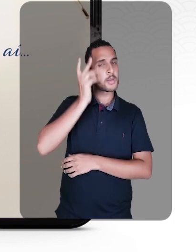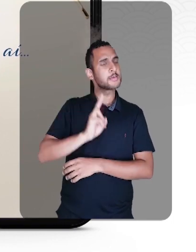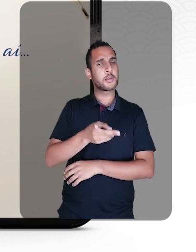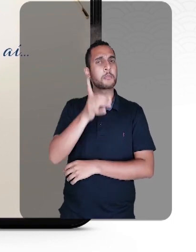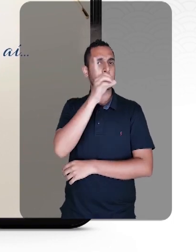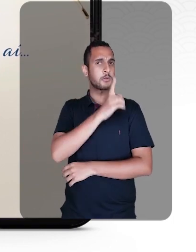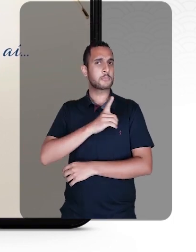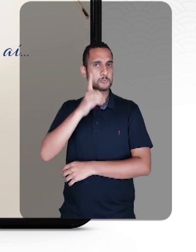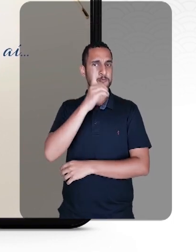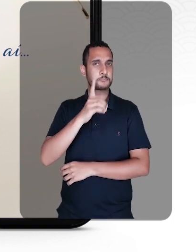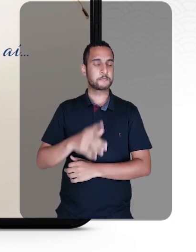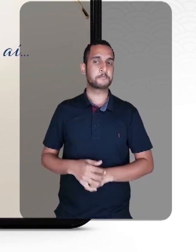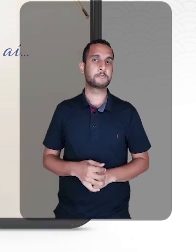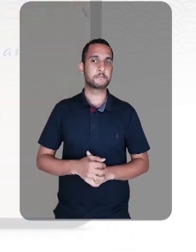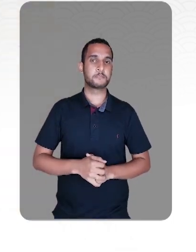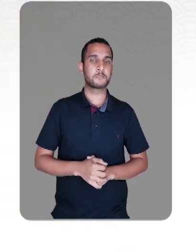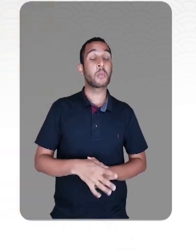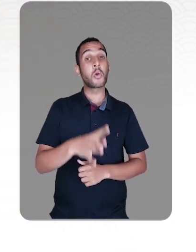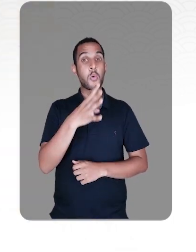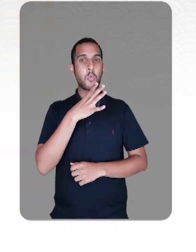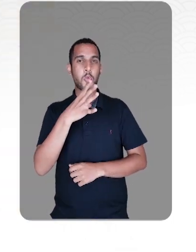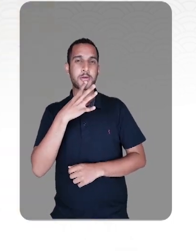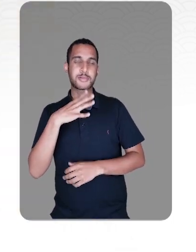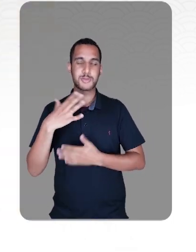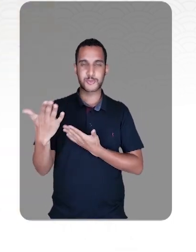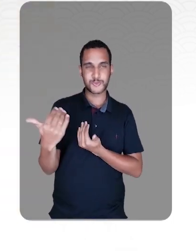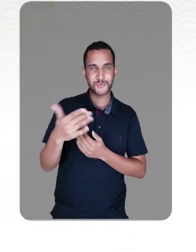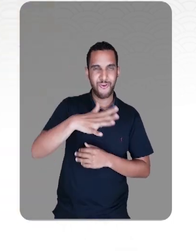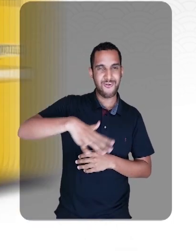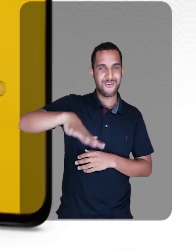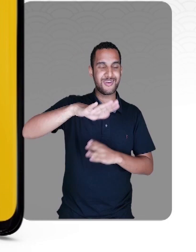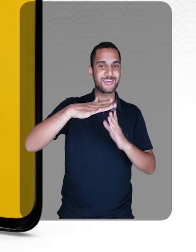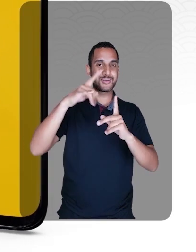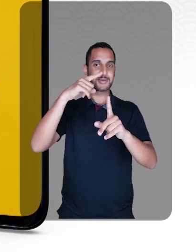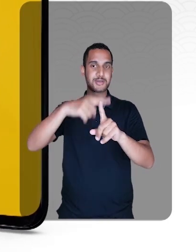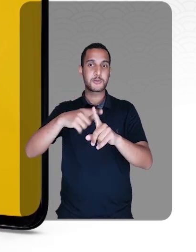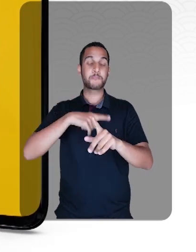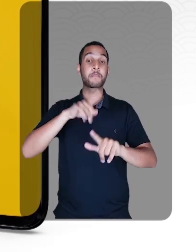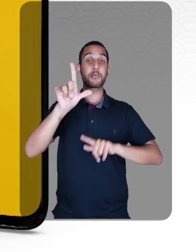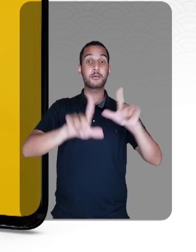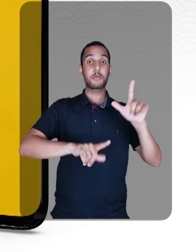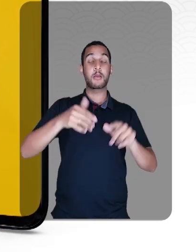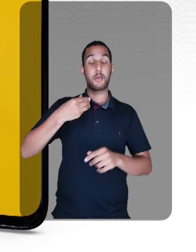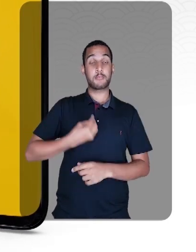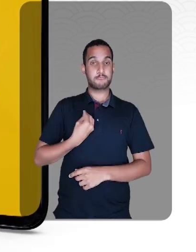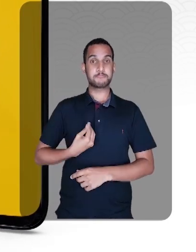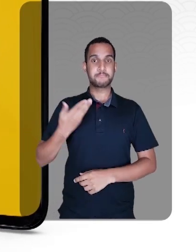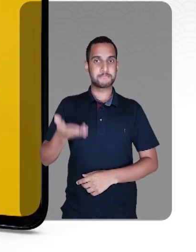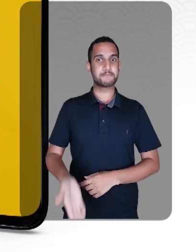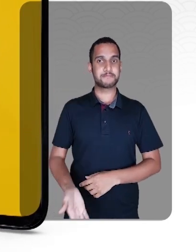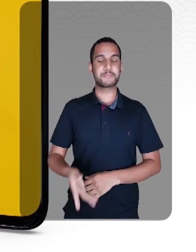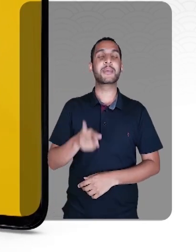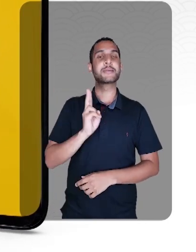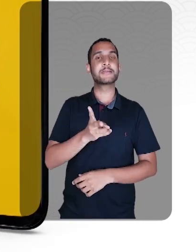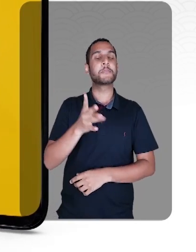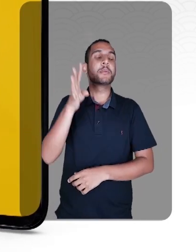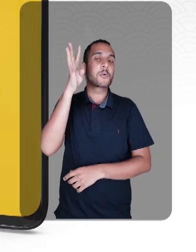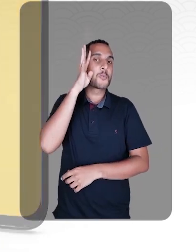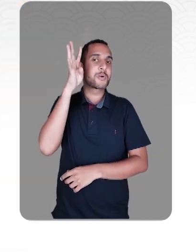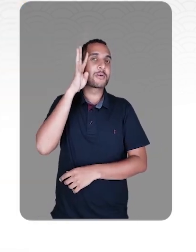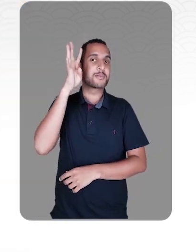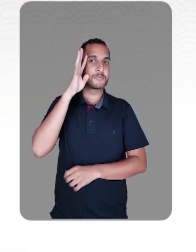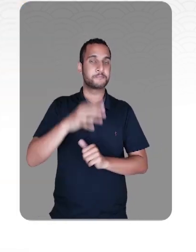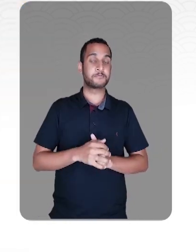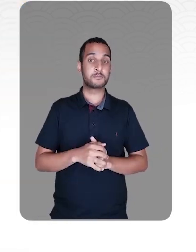Fé, aos domingos. Conhecer o rosto jovem da Igreja, com o programa Eis-me Aqui, todas